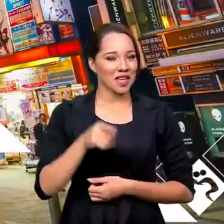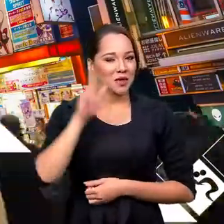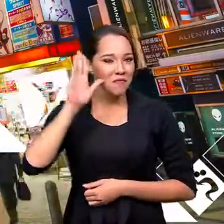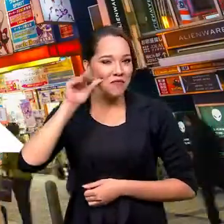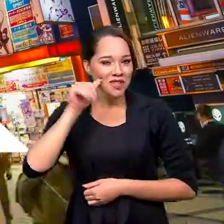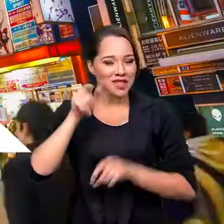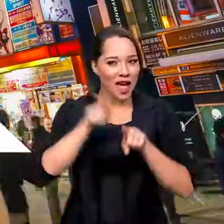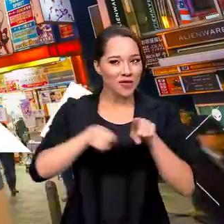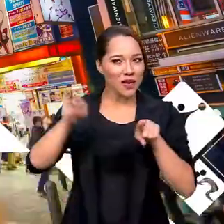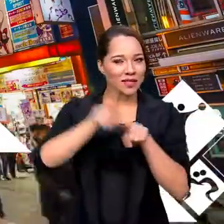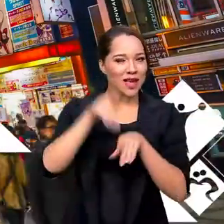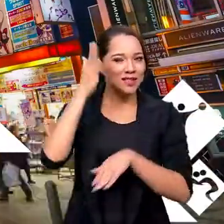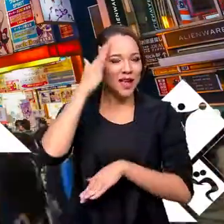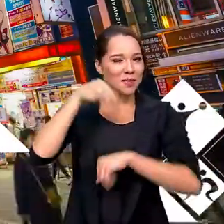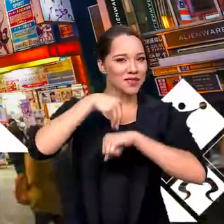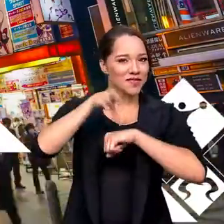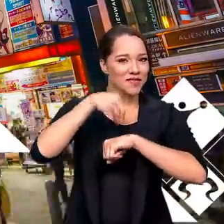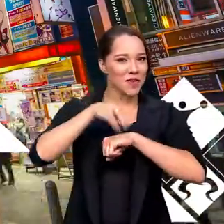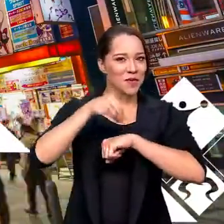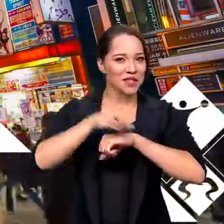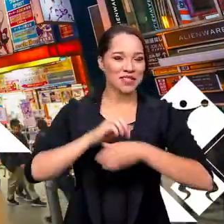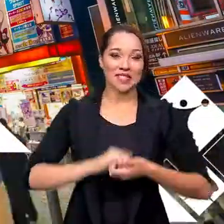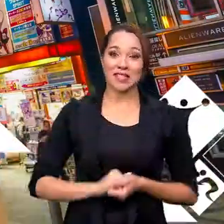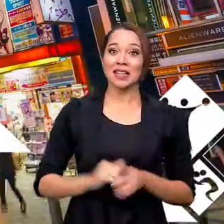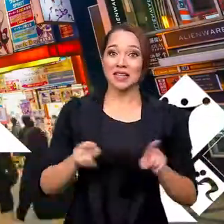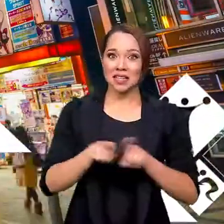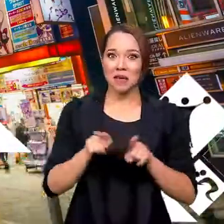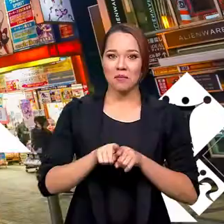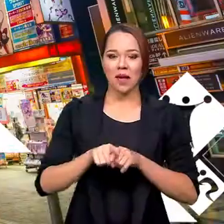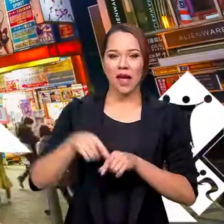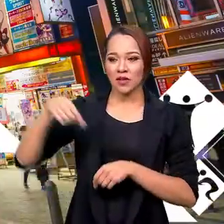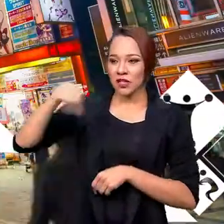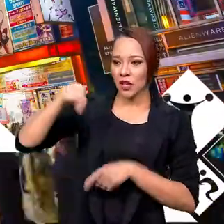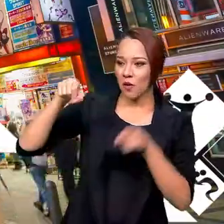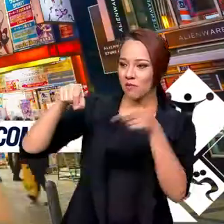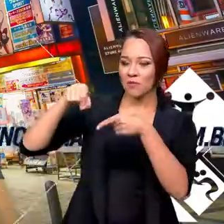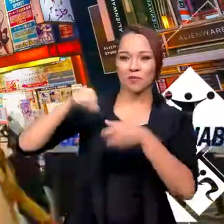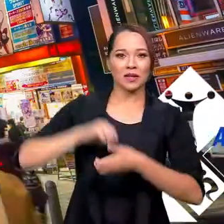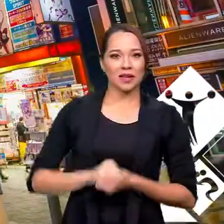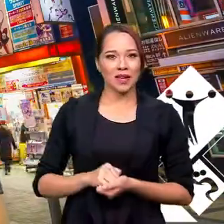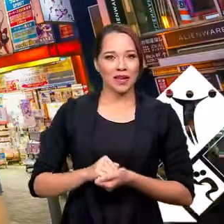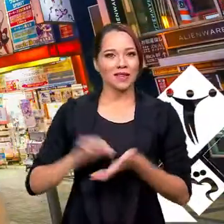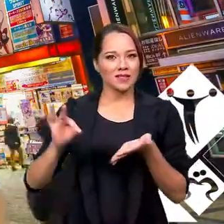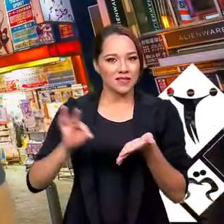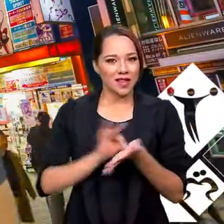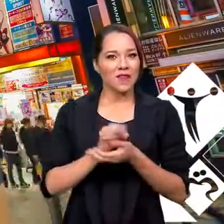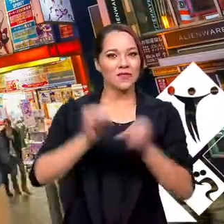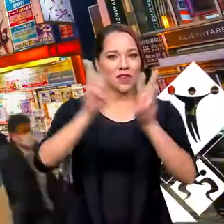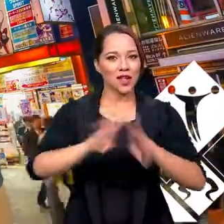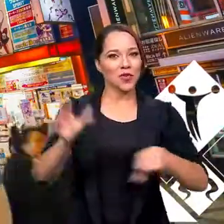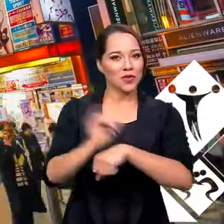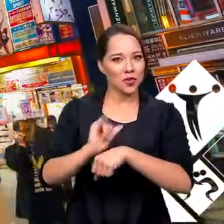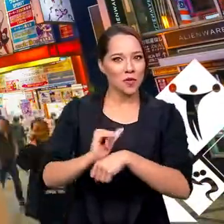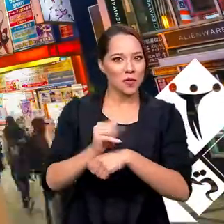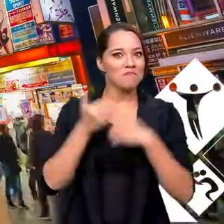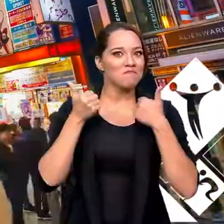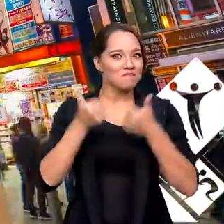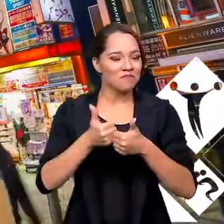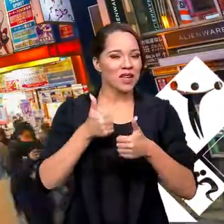agenciabrasil.ebc.com.br para dar aquela atualizada nas informações e também ativa as notificações e se inscreve aqui no nosso canal